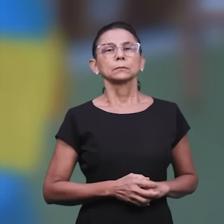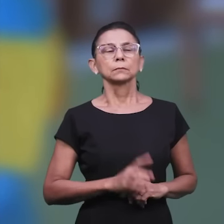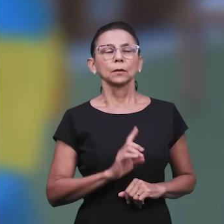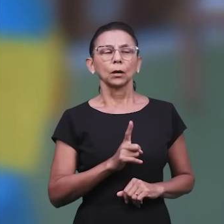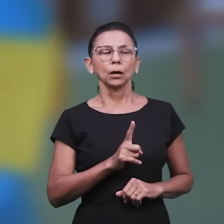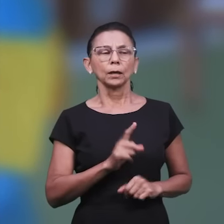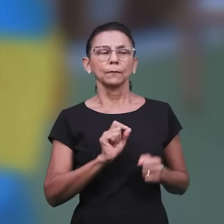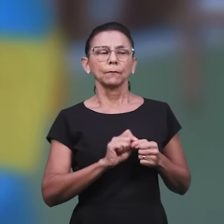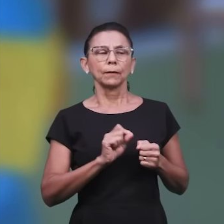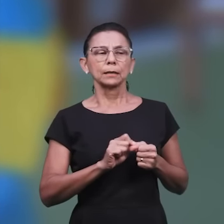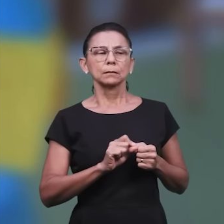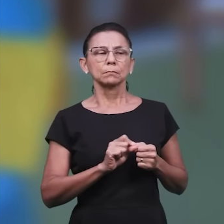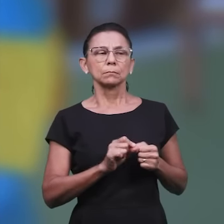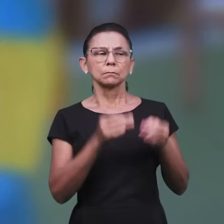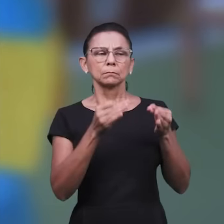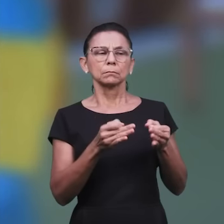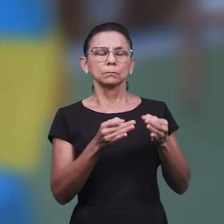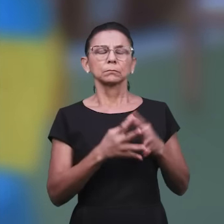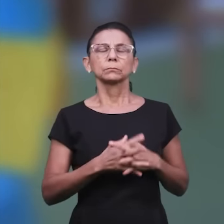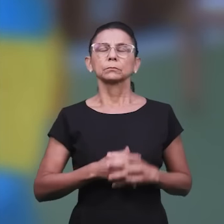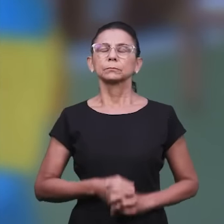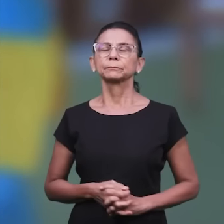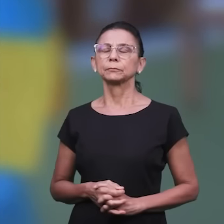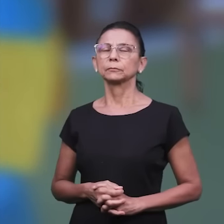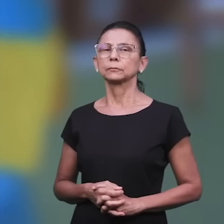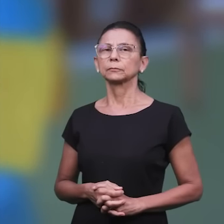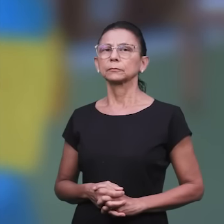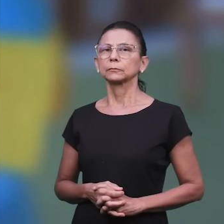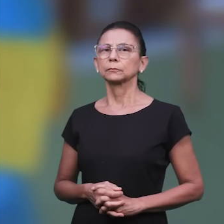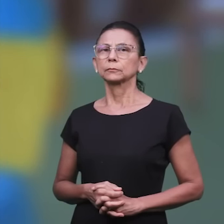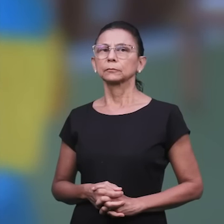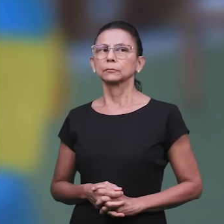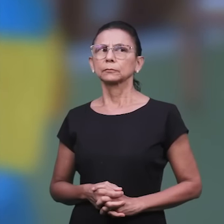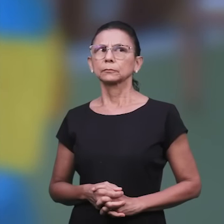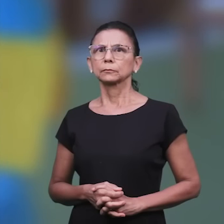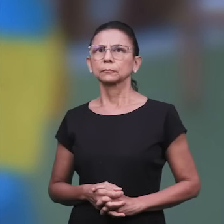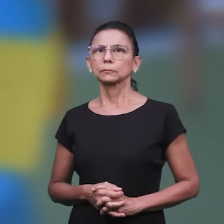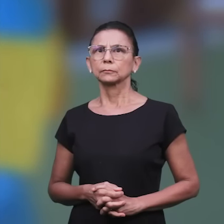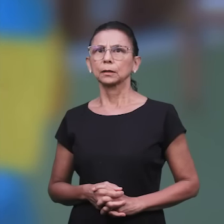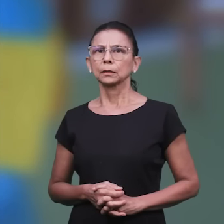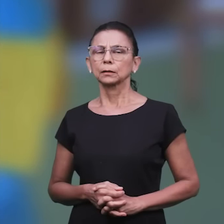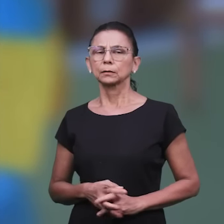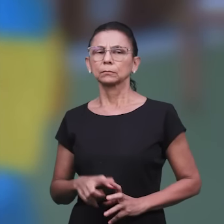aquele senhor desejava. Mas aquele mordomo, ele